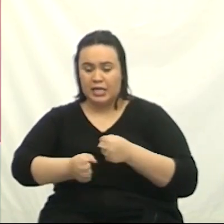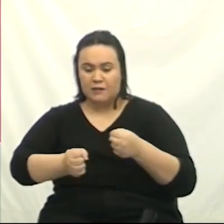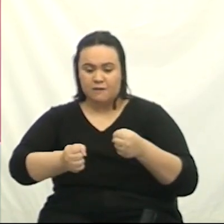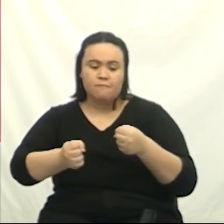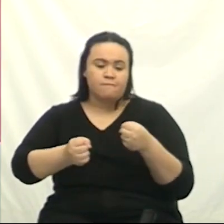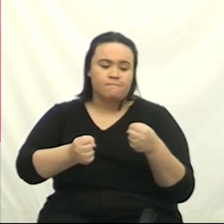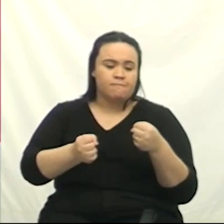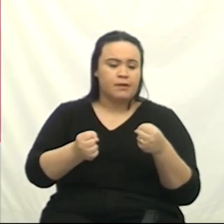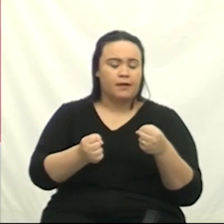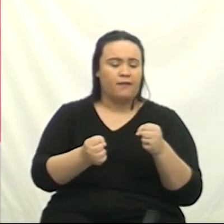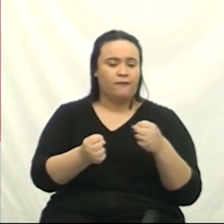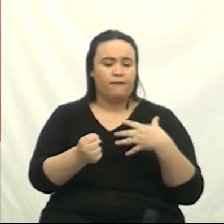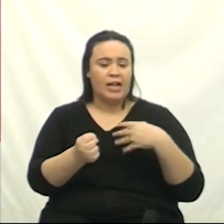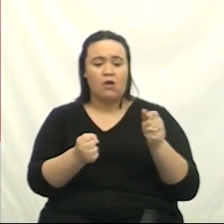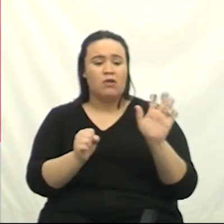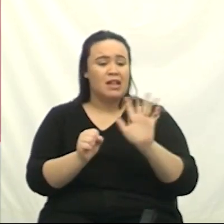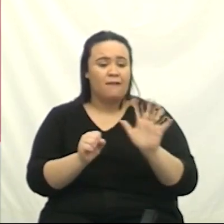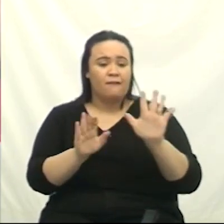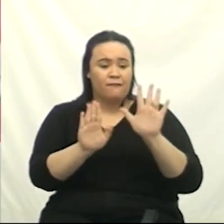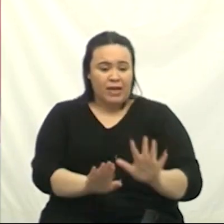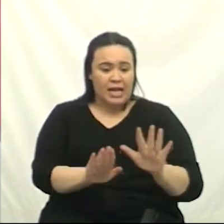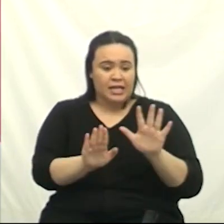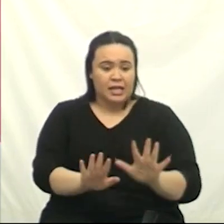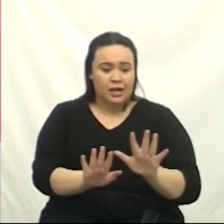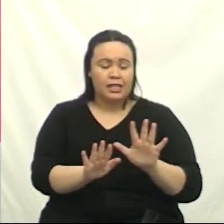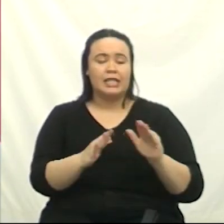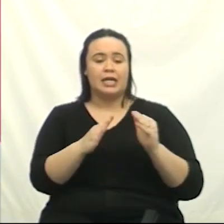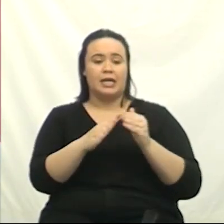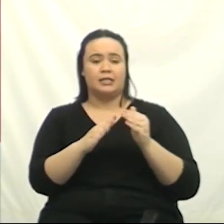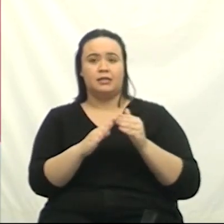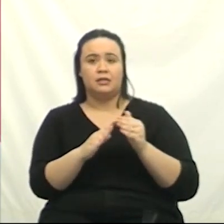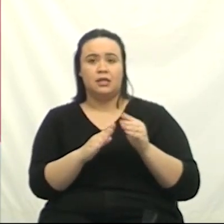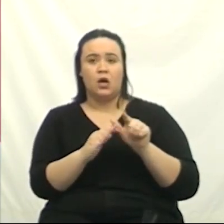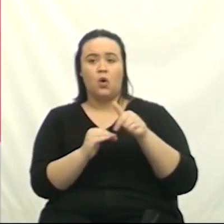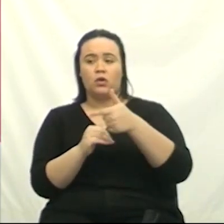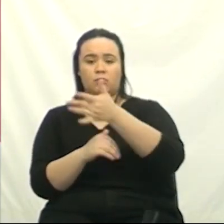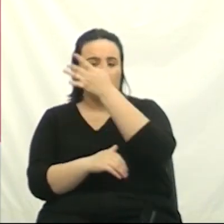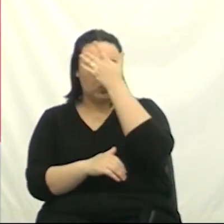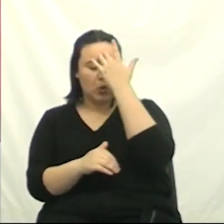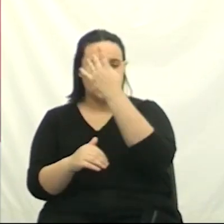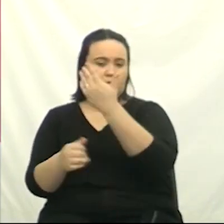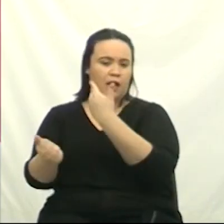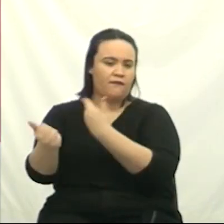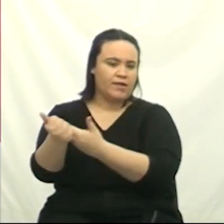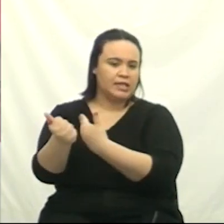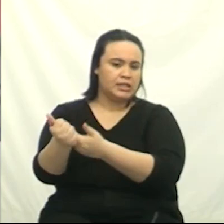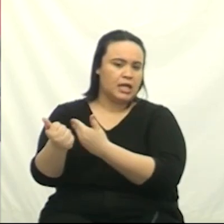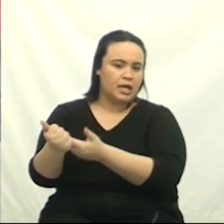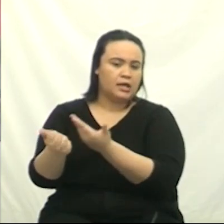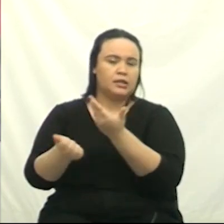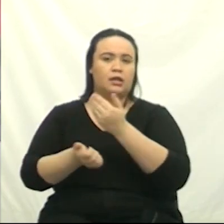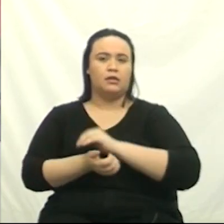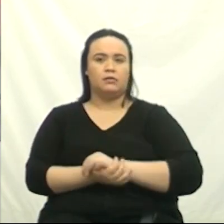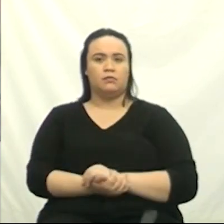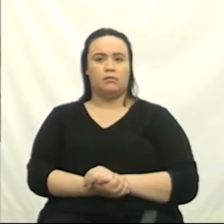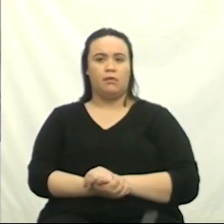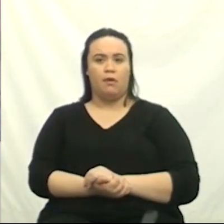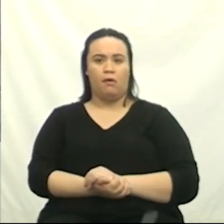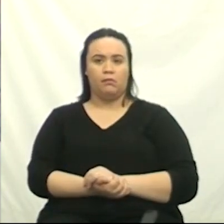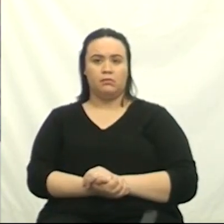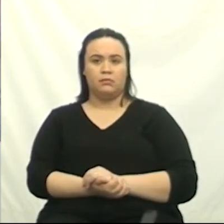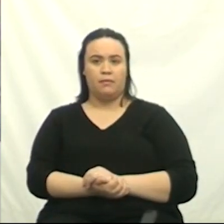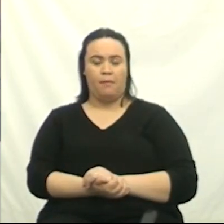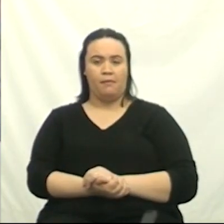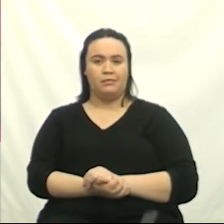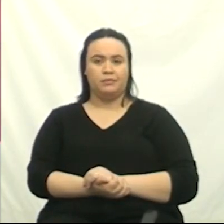o filho voltar para as drogas junto ali a outros que estavam naquele canteiro de droga lá na Cracolândia